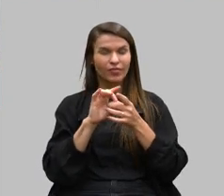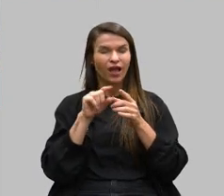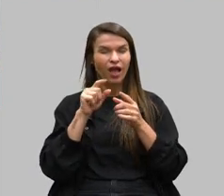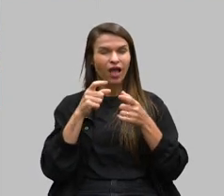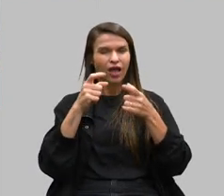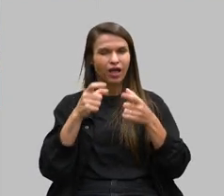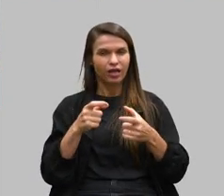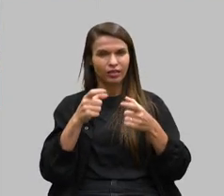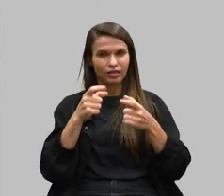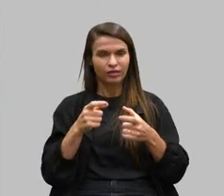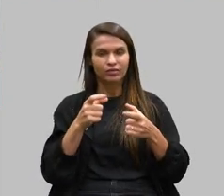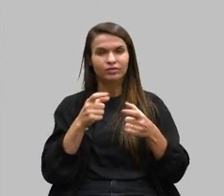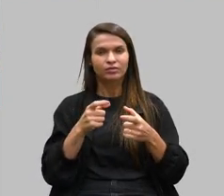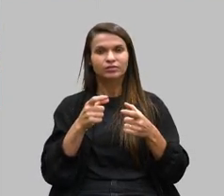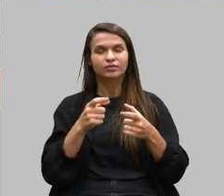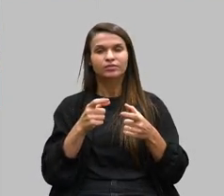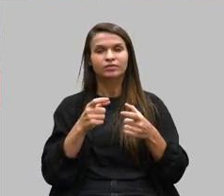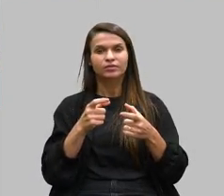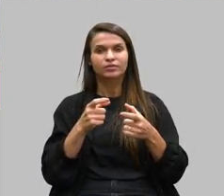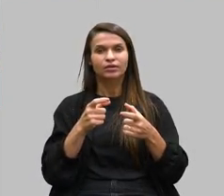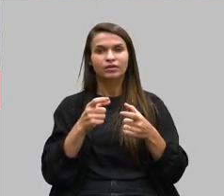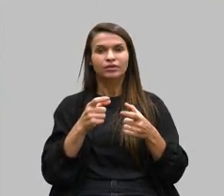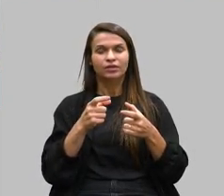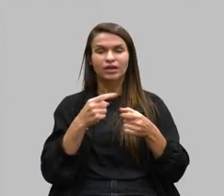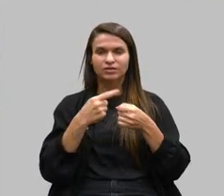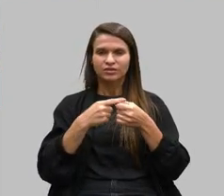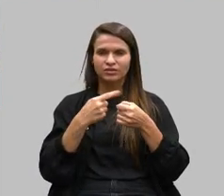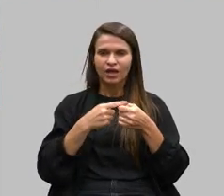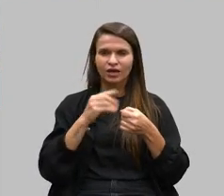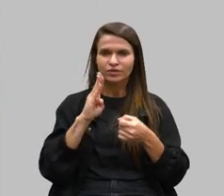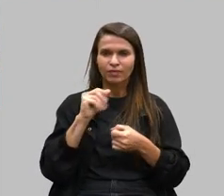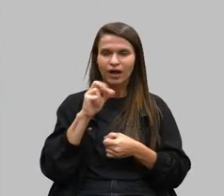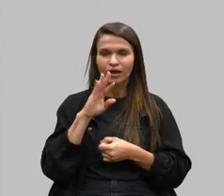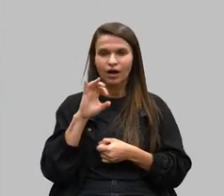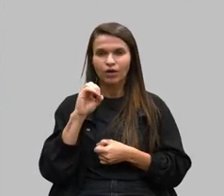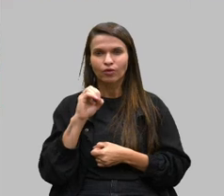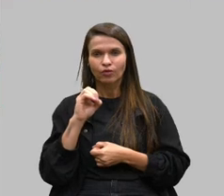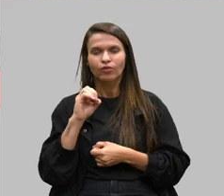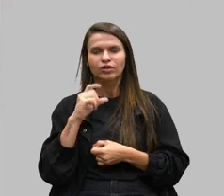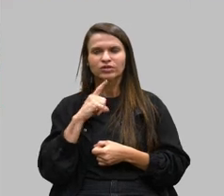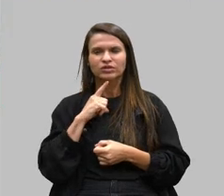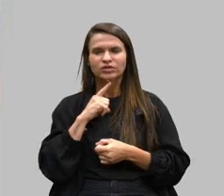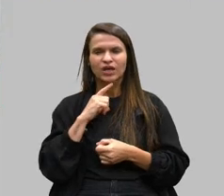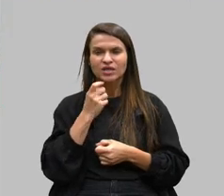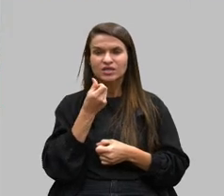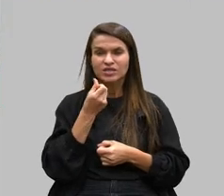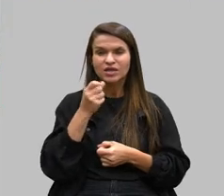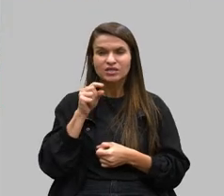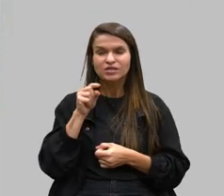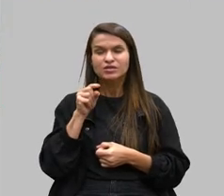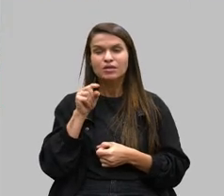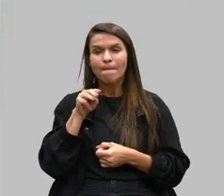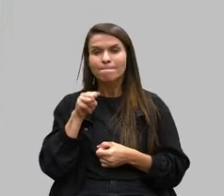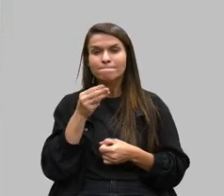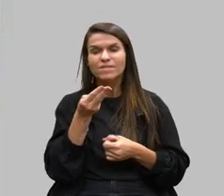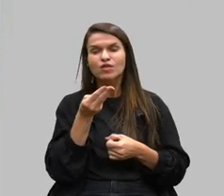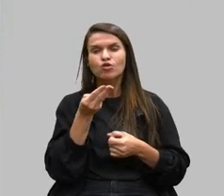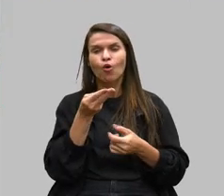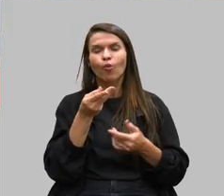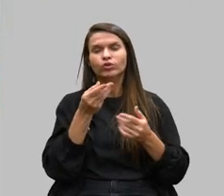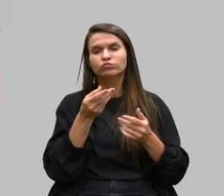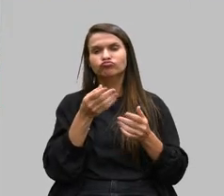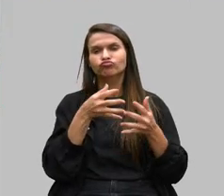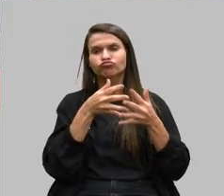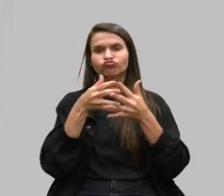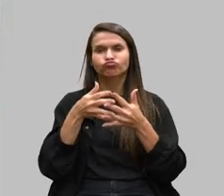em em Barão de Cocais aonde embarca 6 milhões de ton ano vai passar embarcar 19 milhões Tonelada a